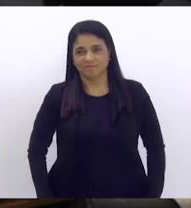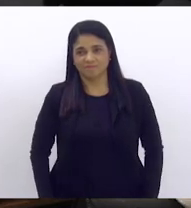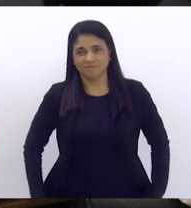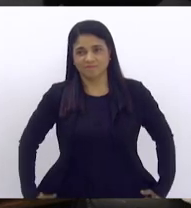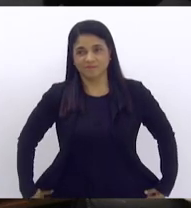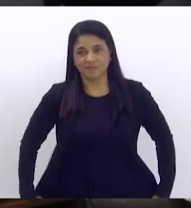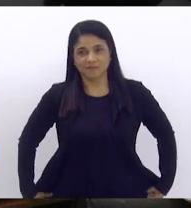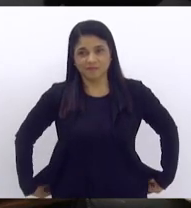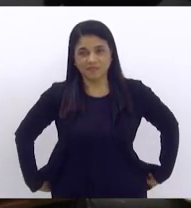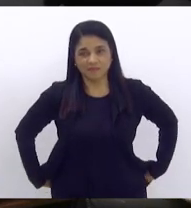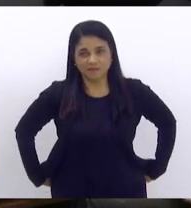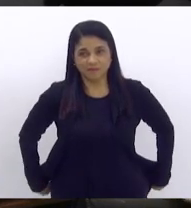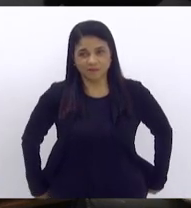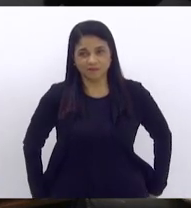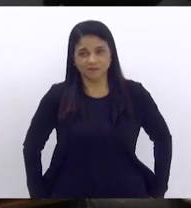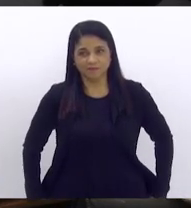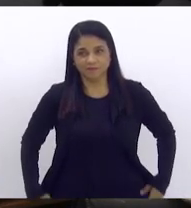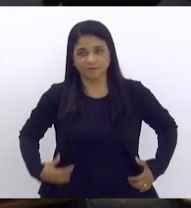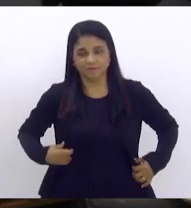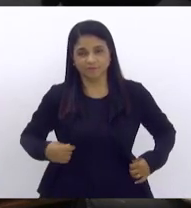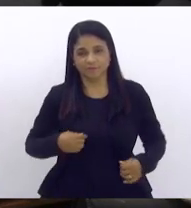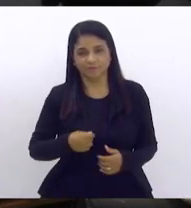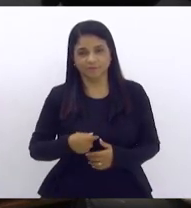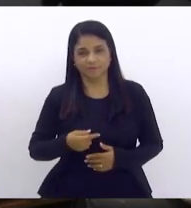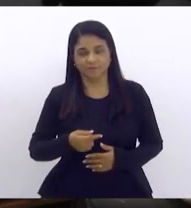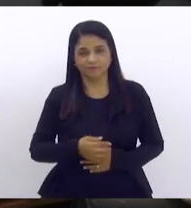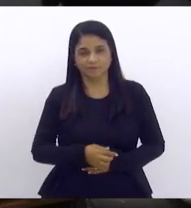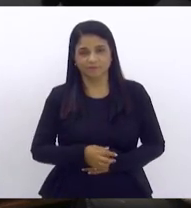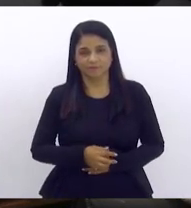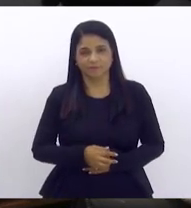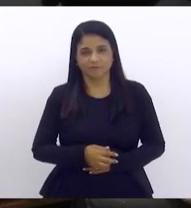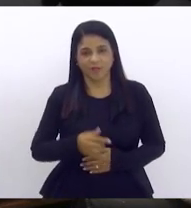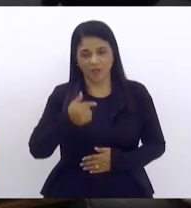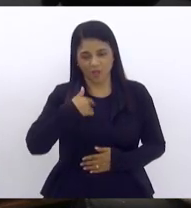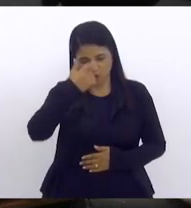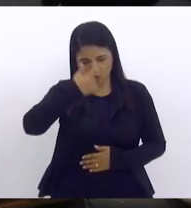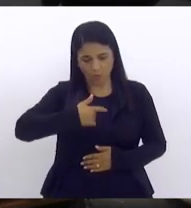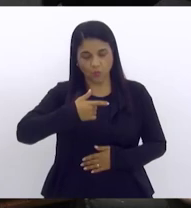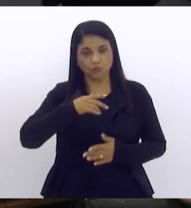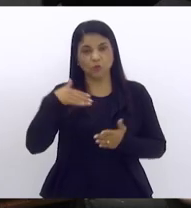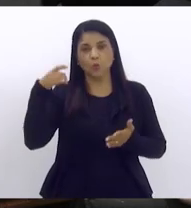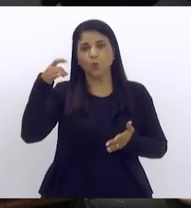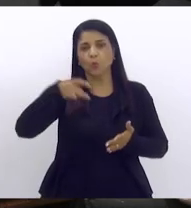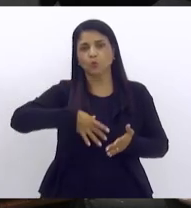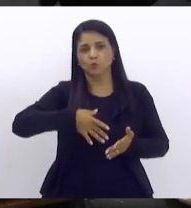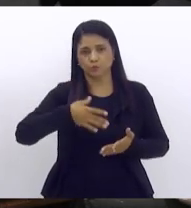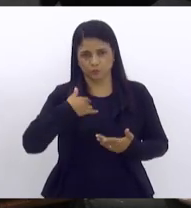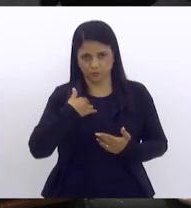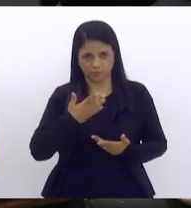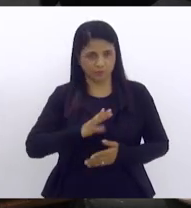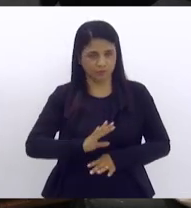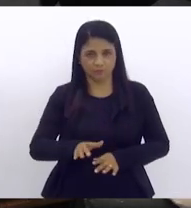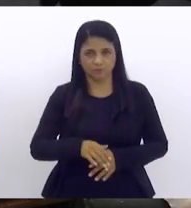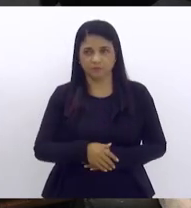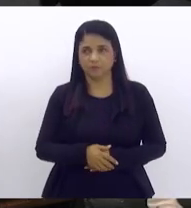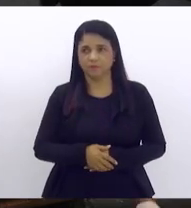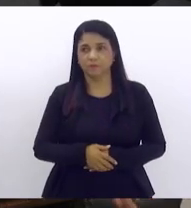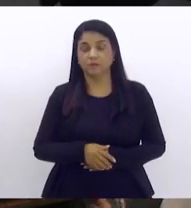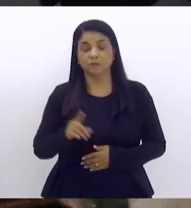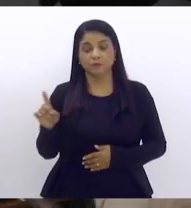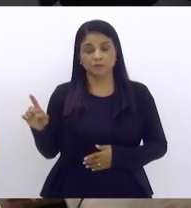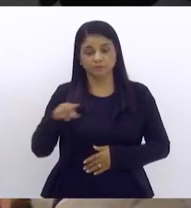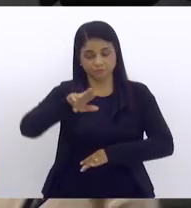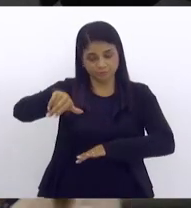Eu estou presidindo, eu falo por último. Presidente. Não, não é preciso. Se quiser. Presidente. Pois não. A deputada Renata se dirige ao